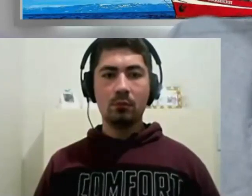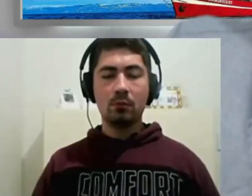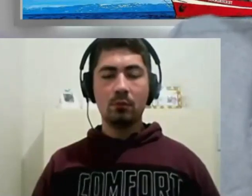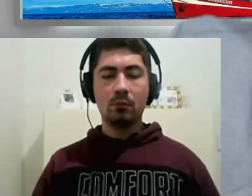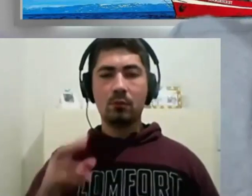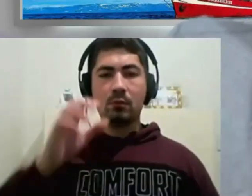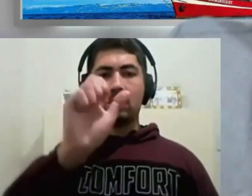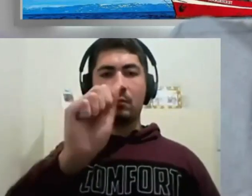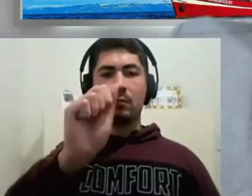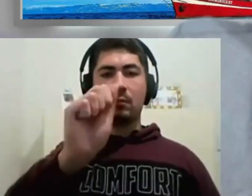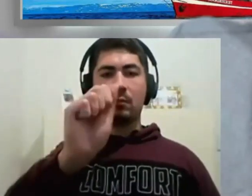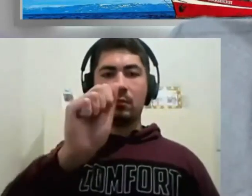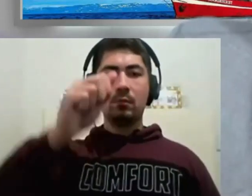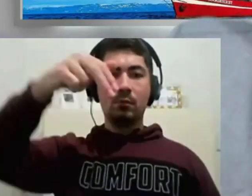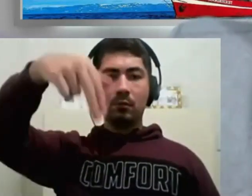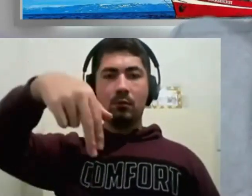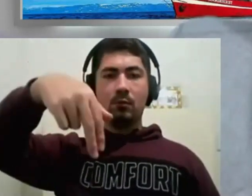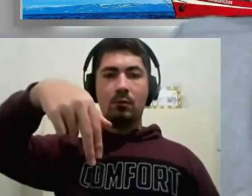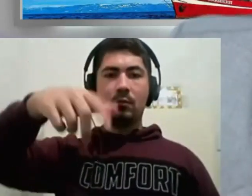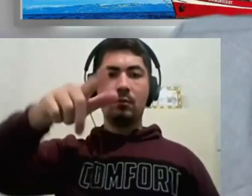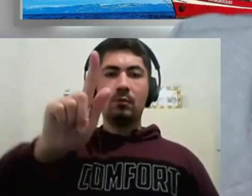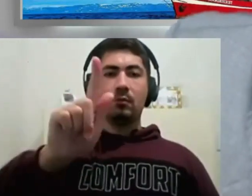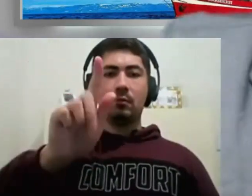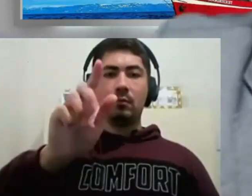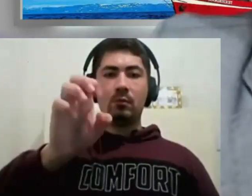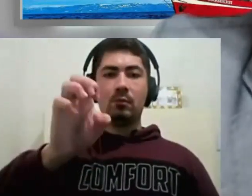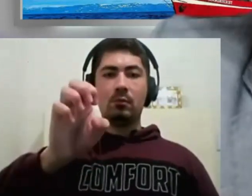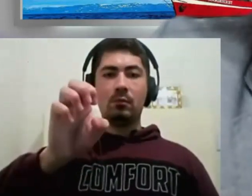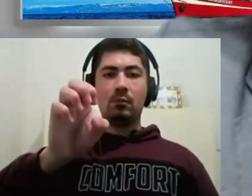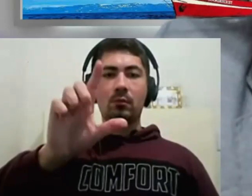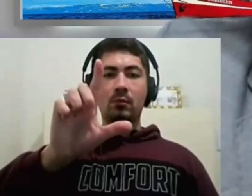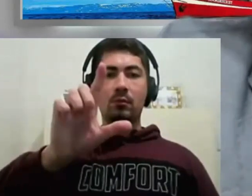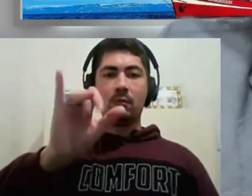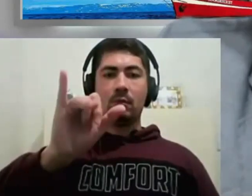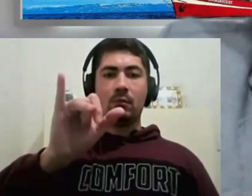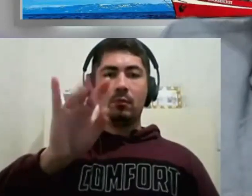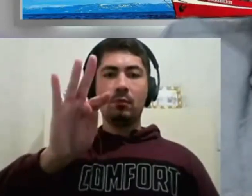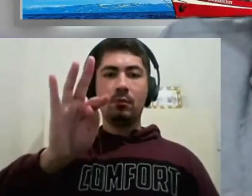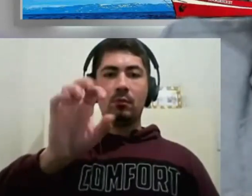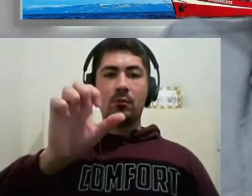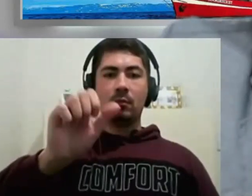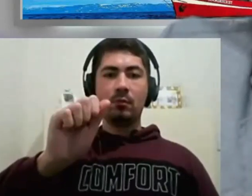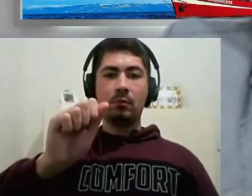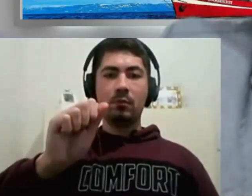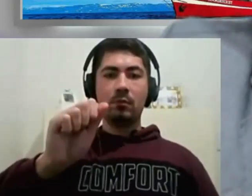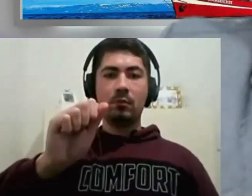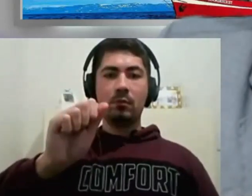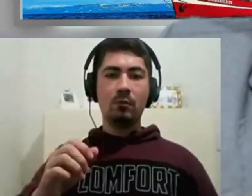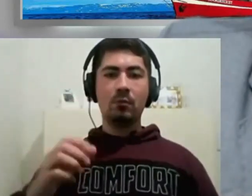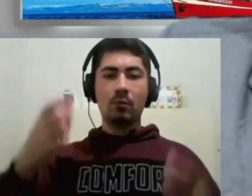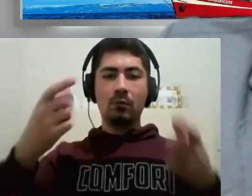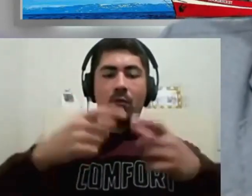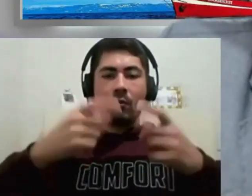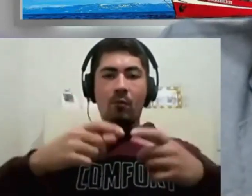Angelita Pivato, Rotary Clube de Chopinzinho. Por favor, vamos procurar aqui, Angelita,